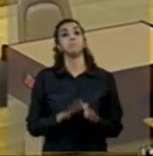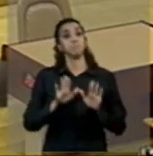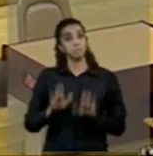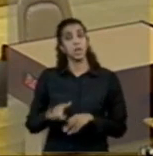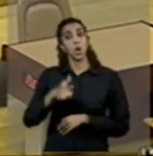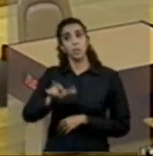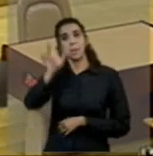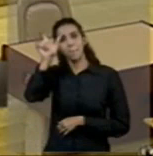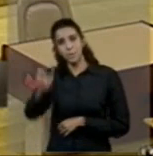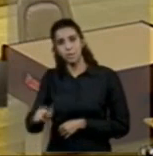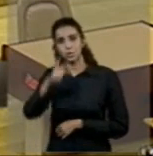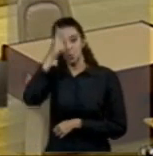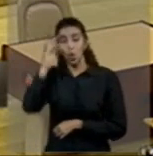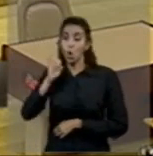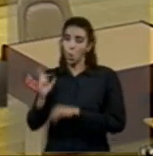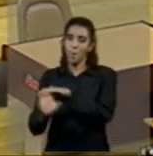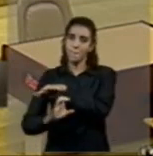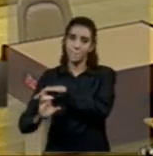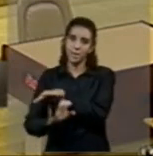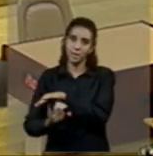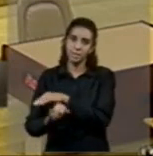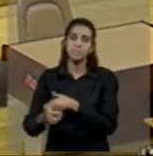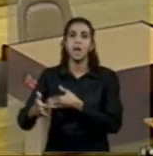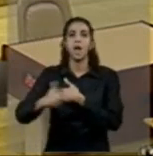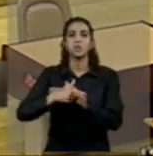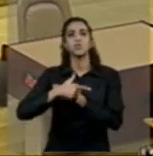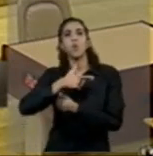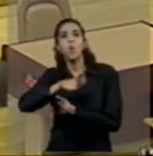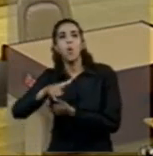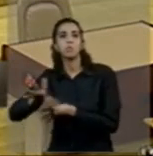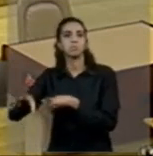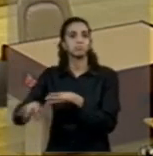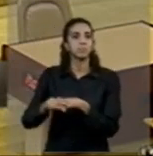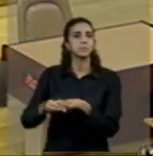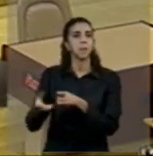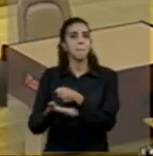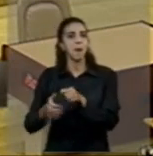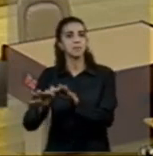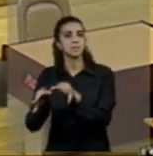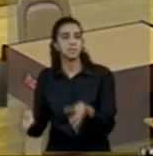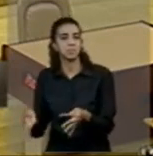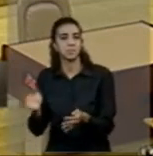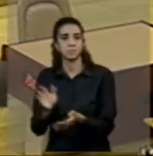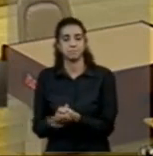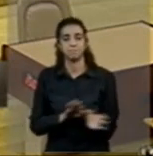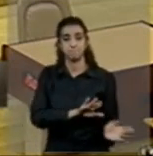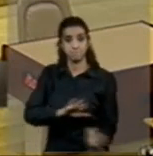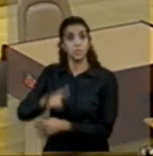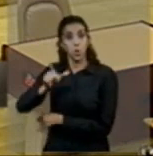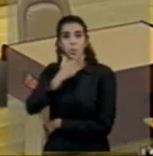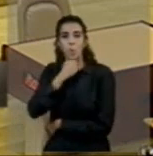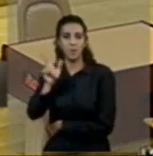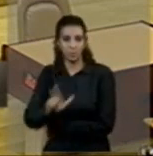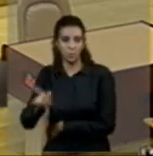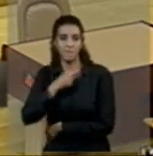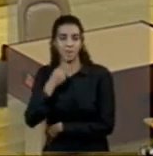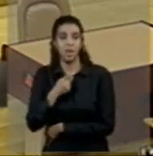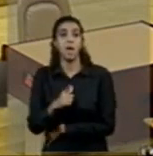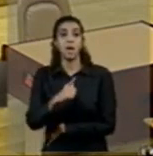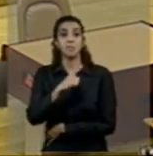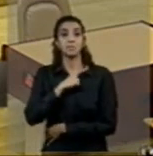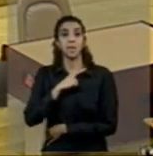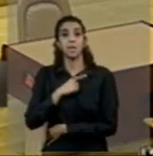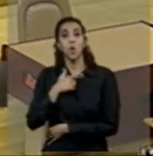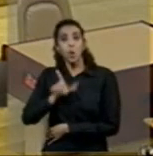pessoas físicas ou jurídicas, atividades meio. Queiroz, indica a existência de uma outra empresa, o terceiro,